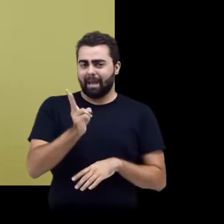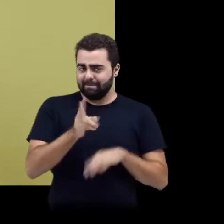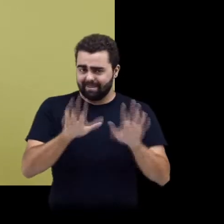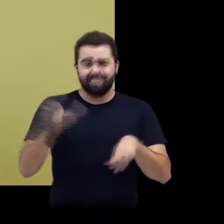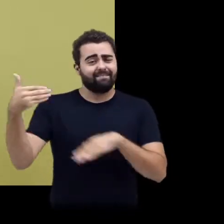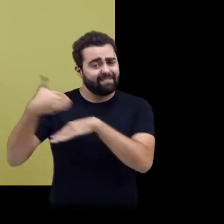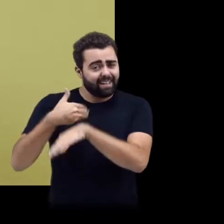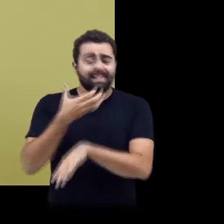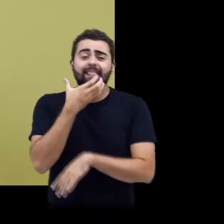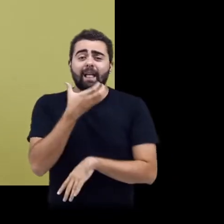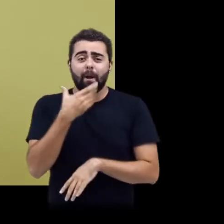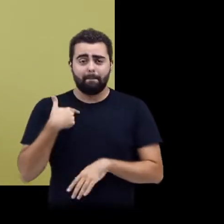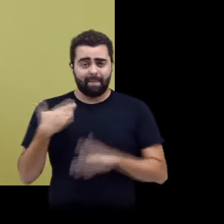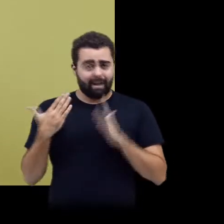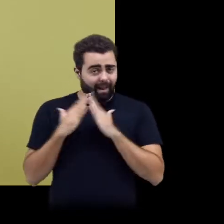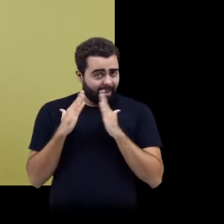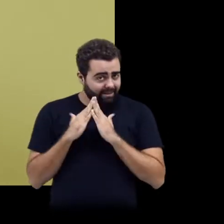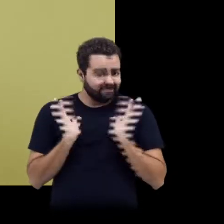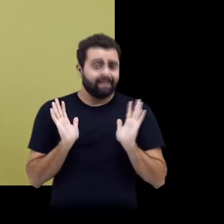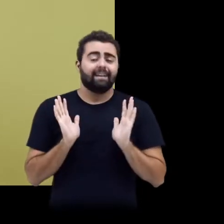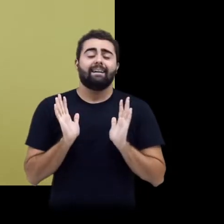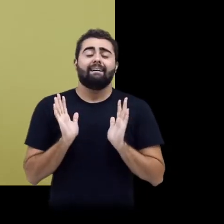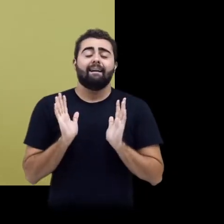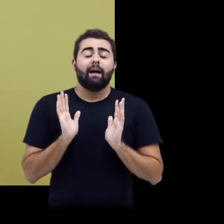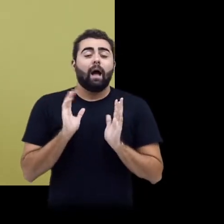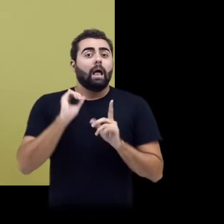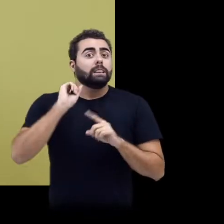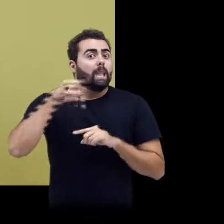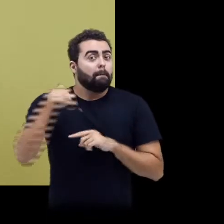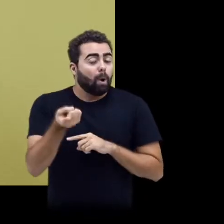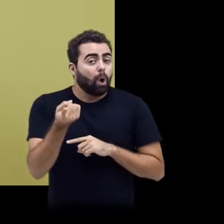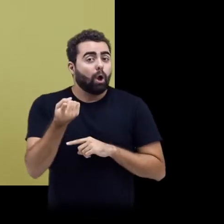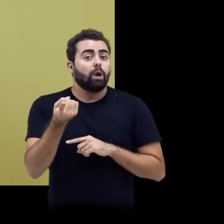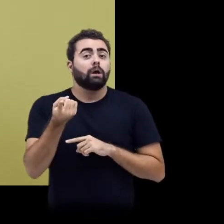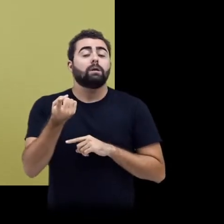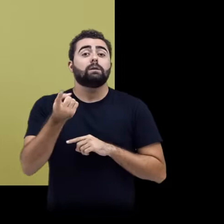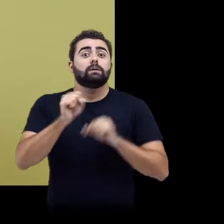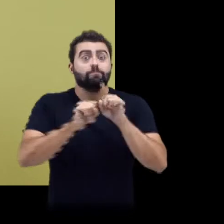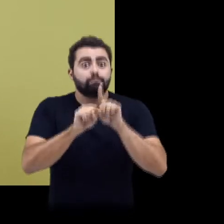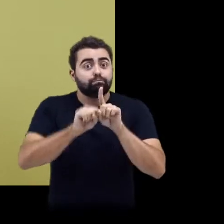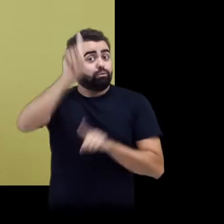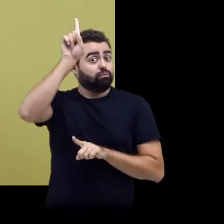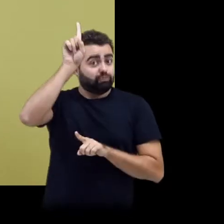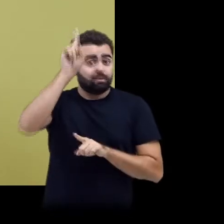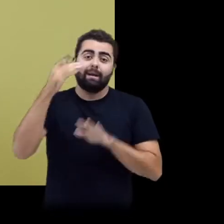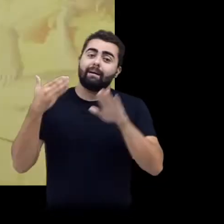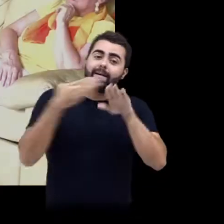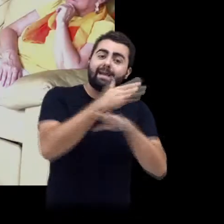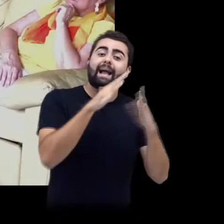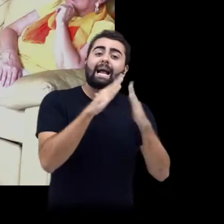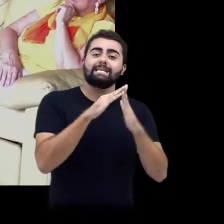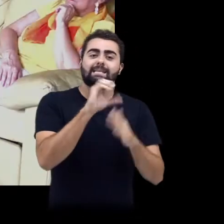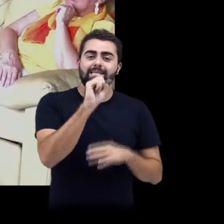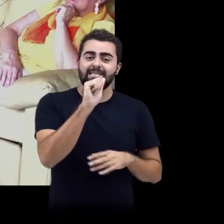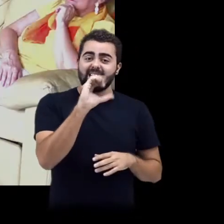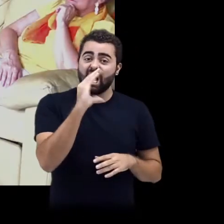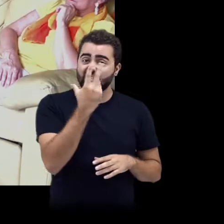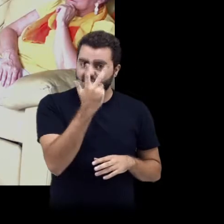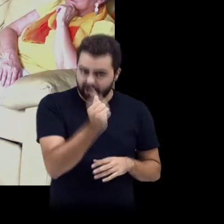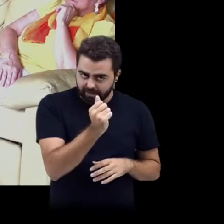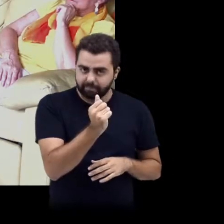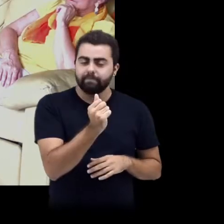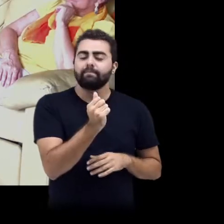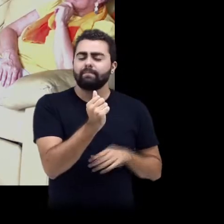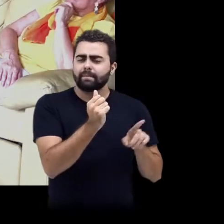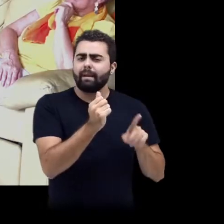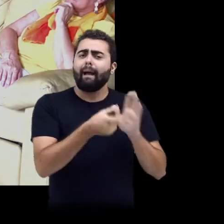na minha casa, né? Aí no dia de ano, ele ia para a casa da Sasha. Antes dele ir, ele passou